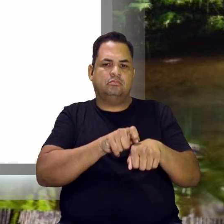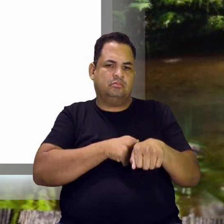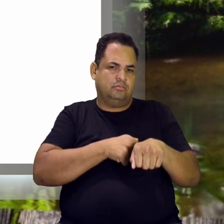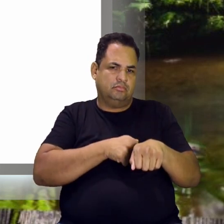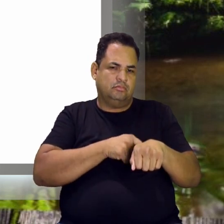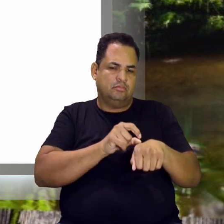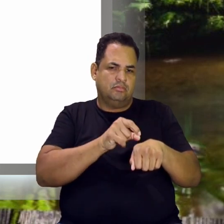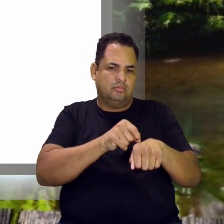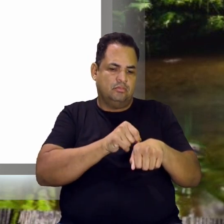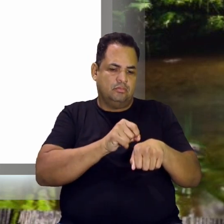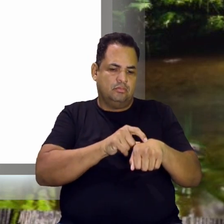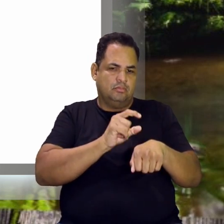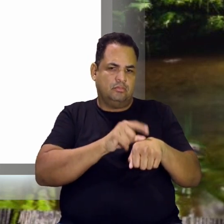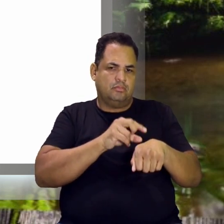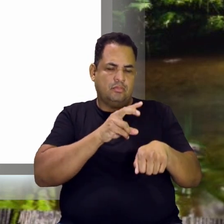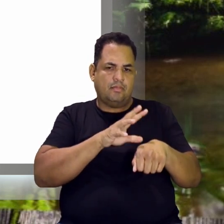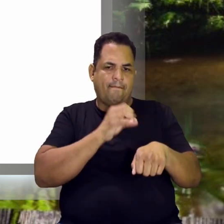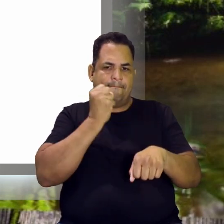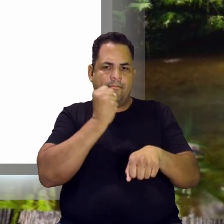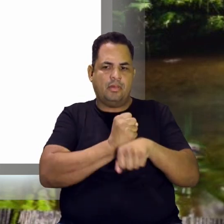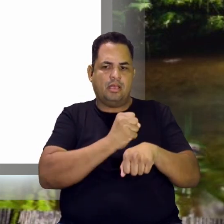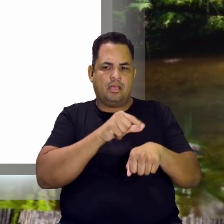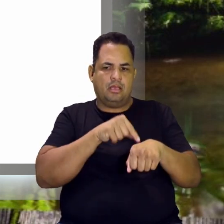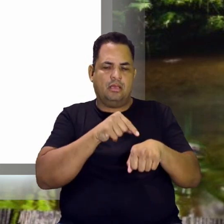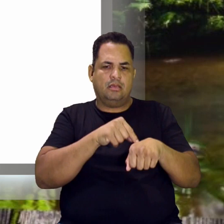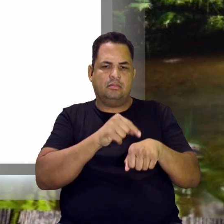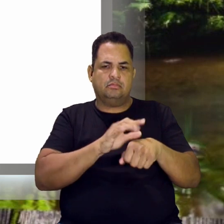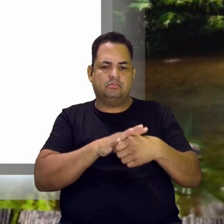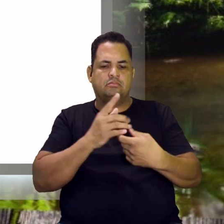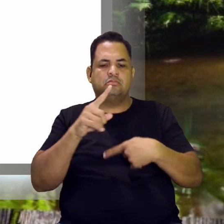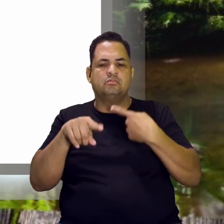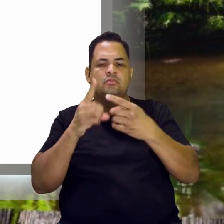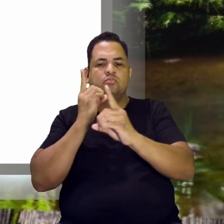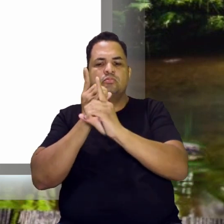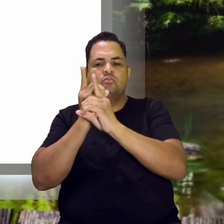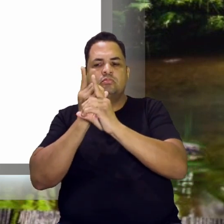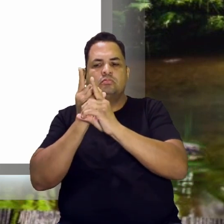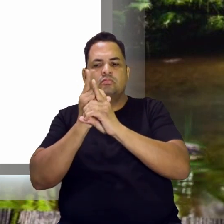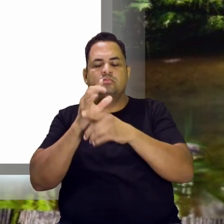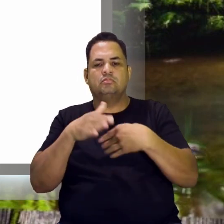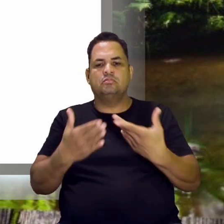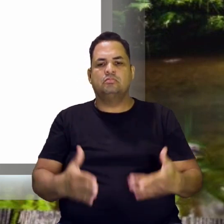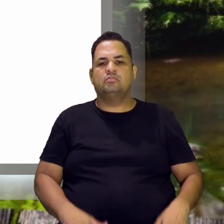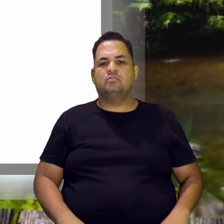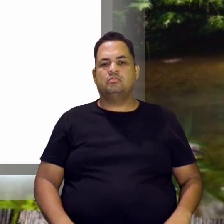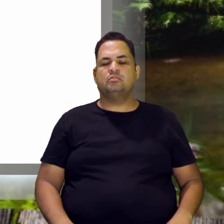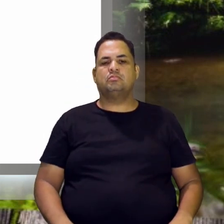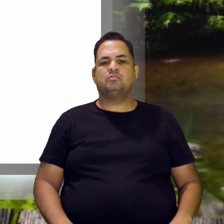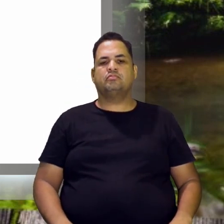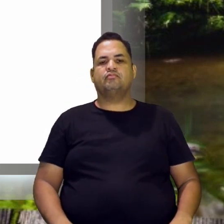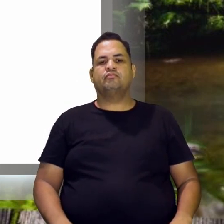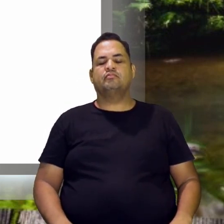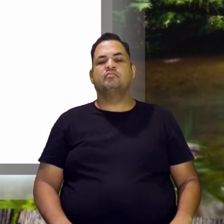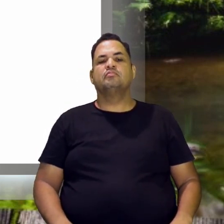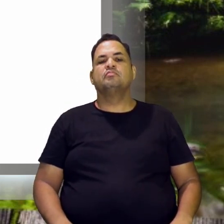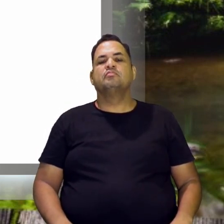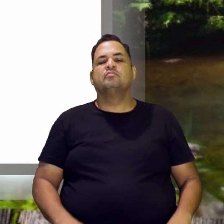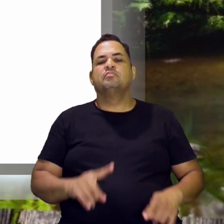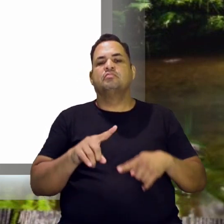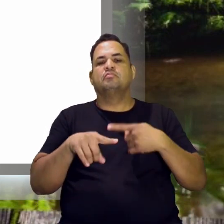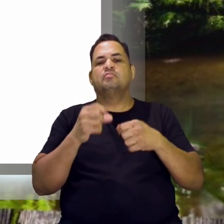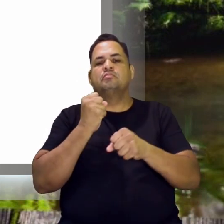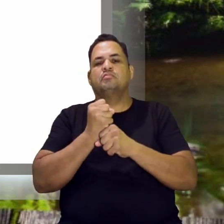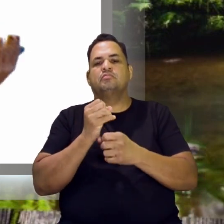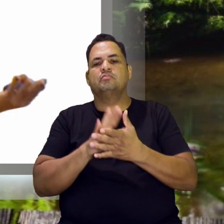coloca esse marcador aí para poder, esse localizador para a gente poder conseguir identificar, tá? E aí a gente vai também fazendo outras marcações